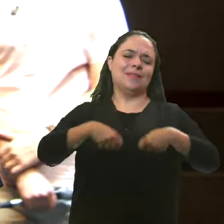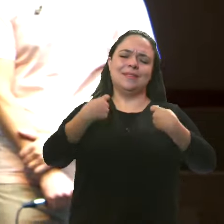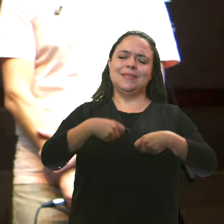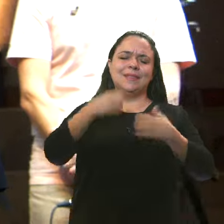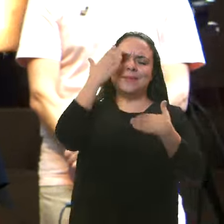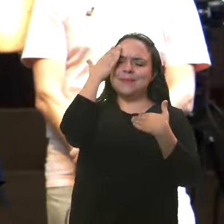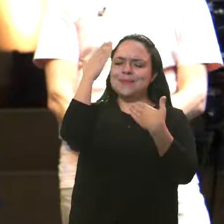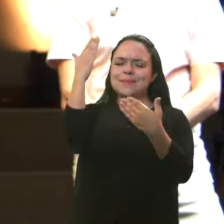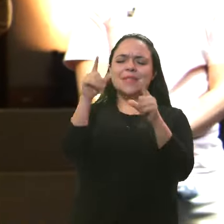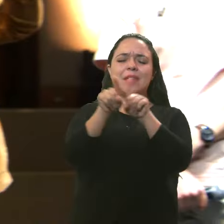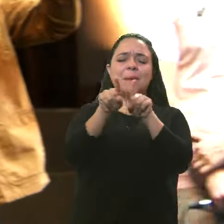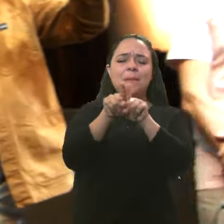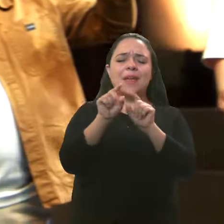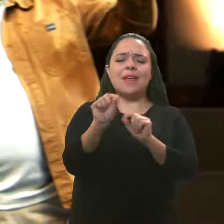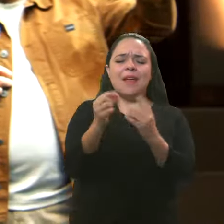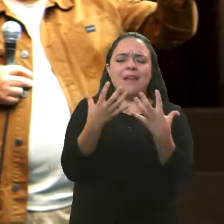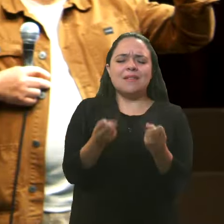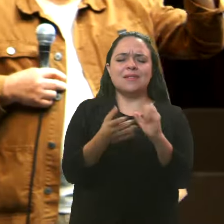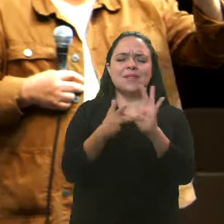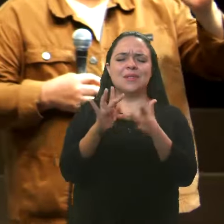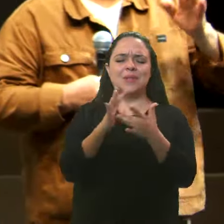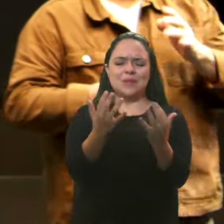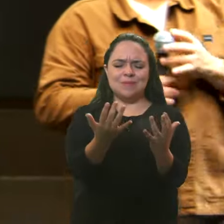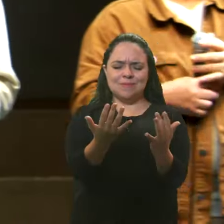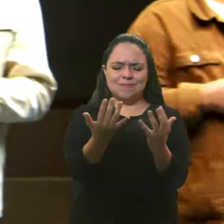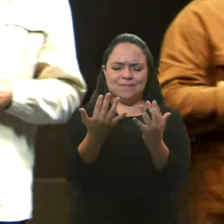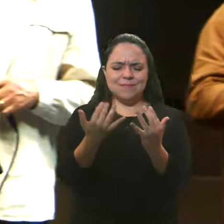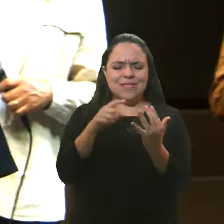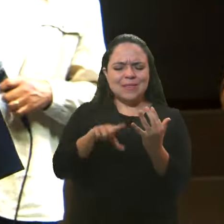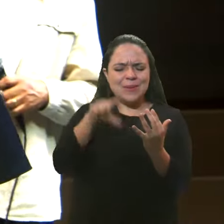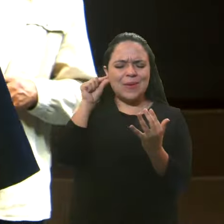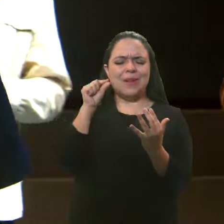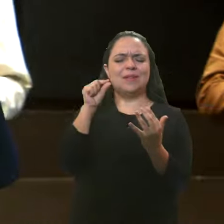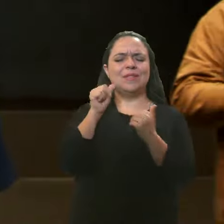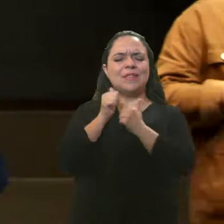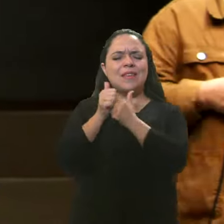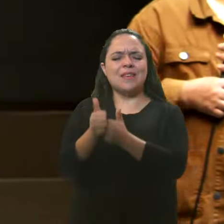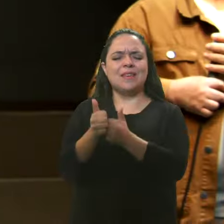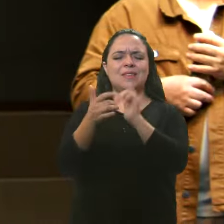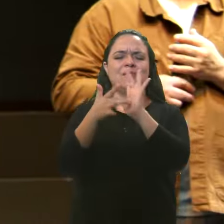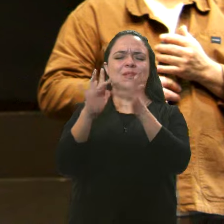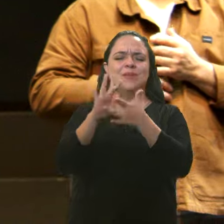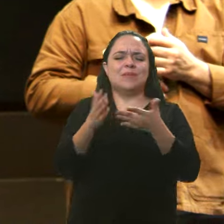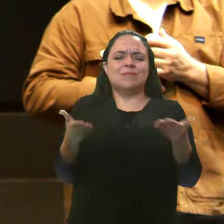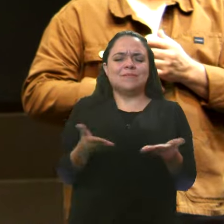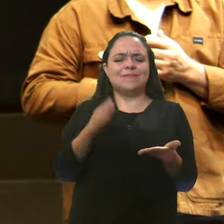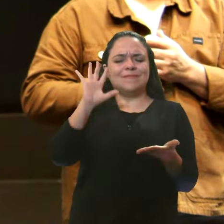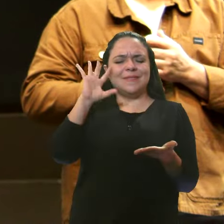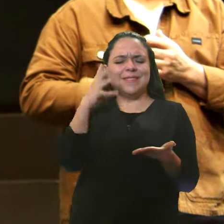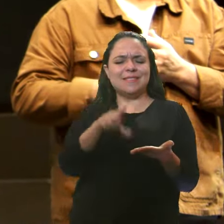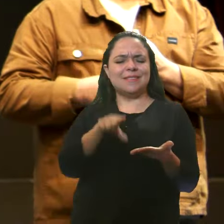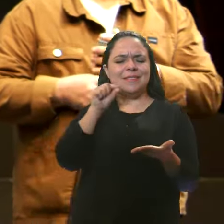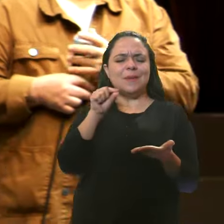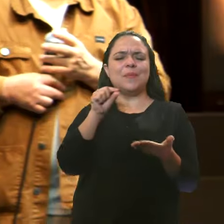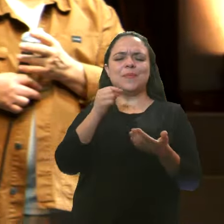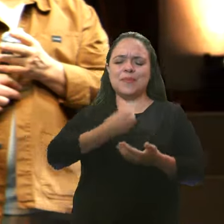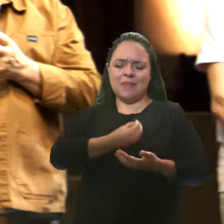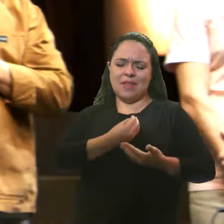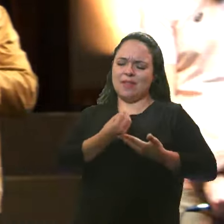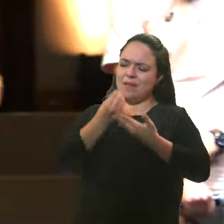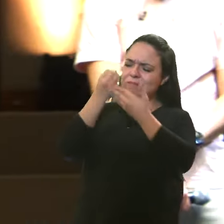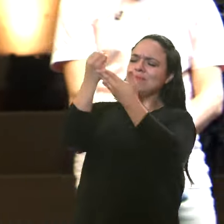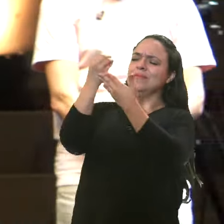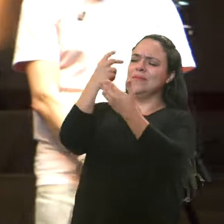nossos irmãos aqui na frente. Eles estão tomando uma decisão de seguir o Senhor. Eles entregaram a vida deles ao Senhor